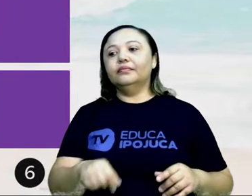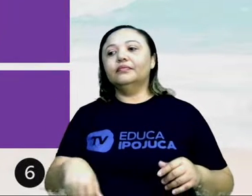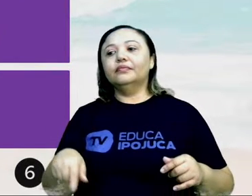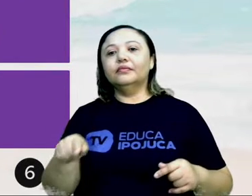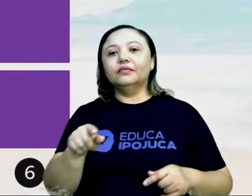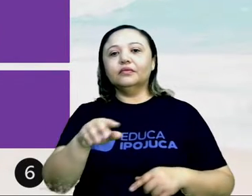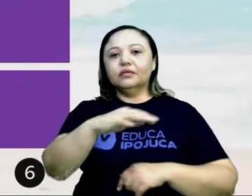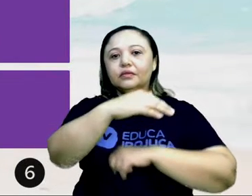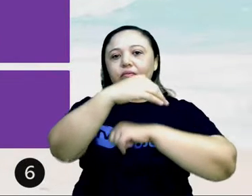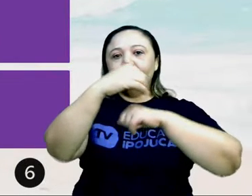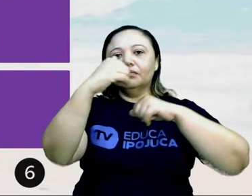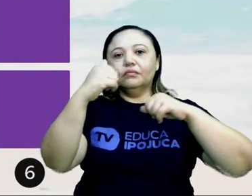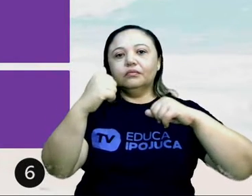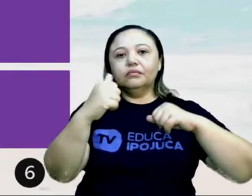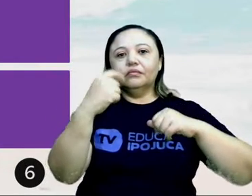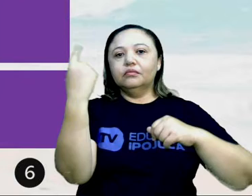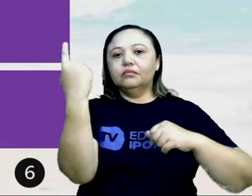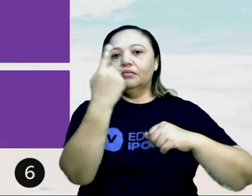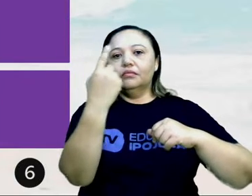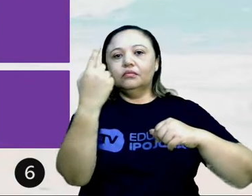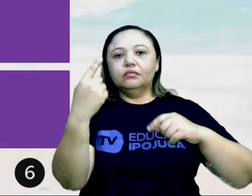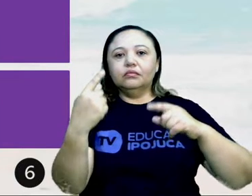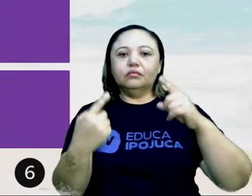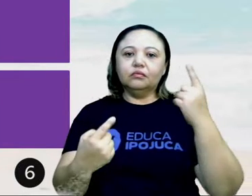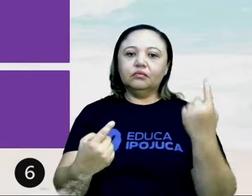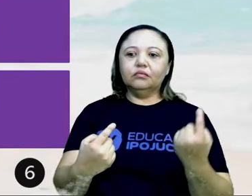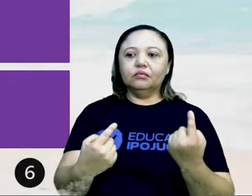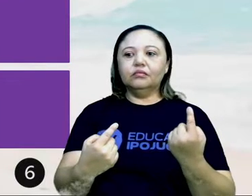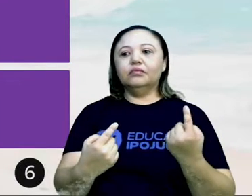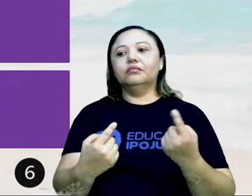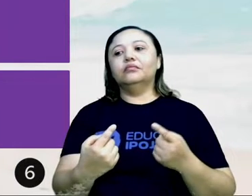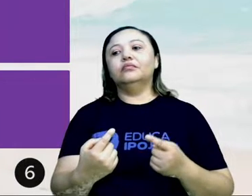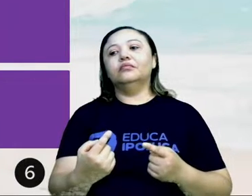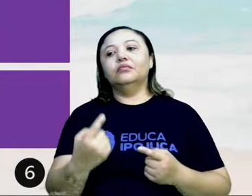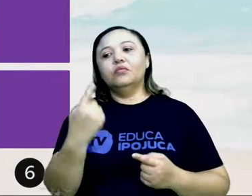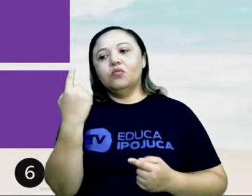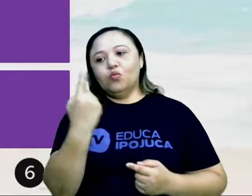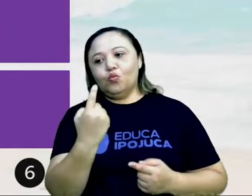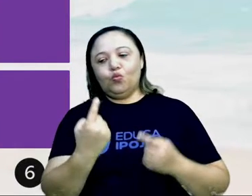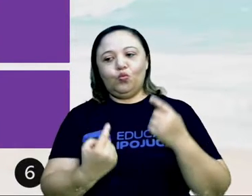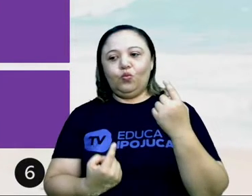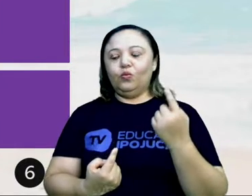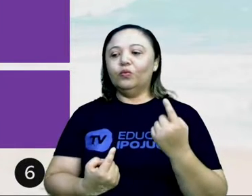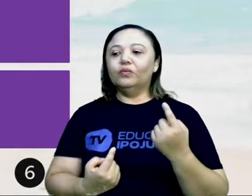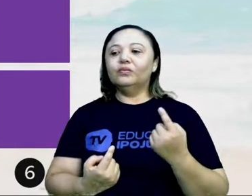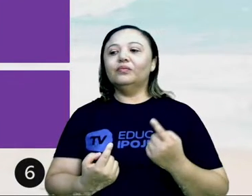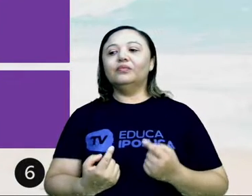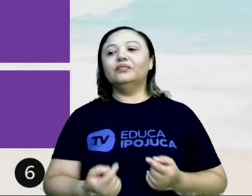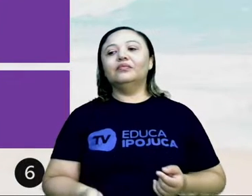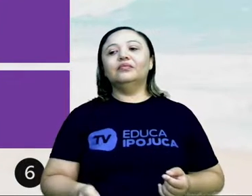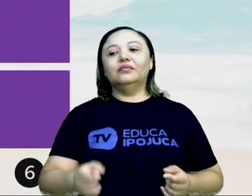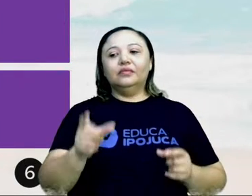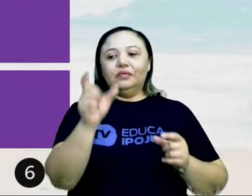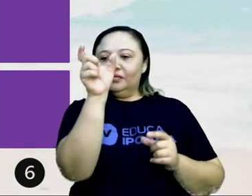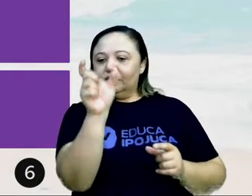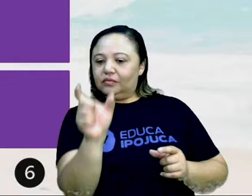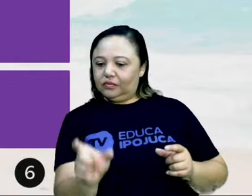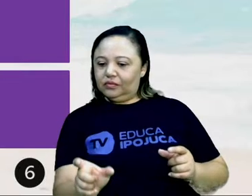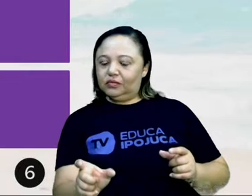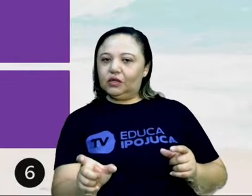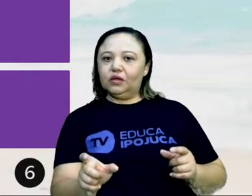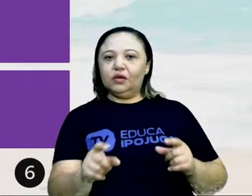Quando a gente chamar a peça 1, 1, porque a gente está com a peça 1, 1. 1 vai ser tanto a coluna